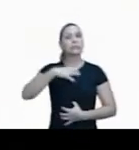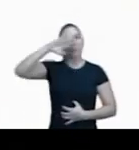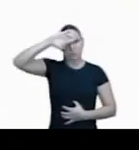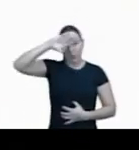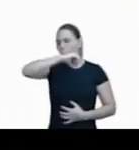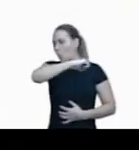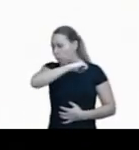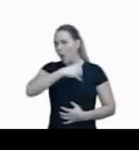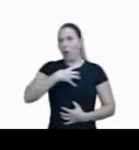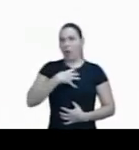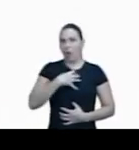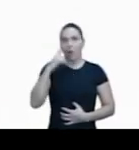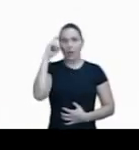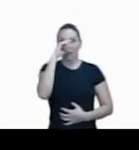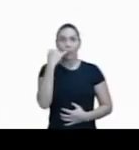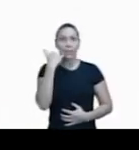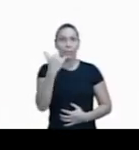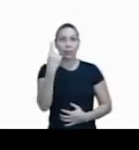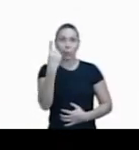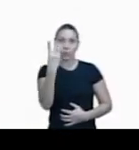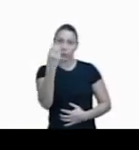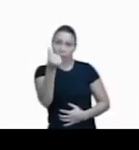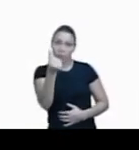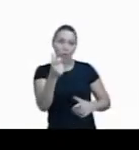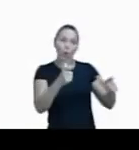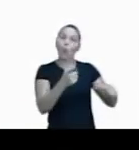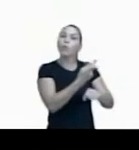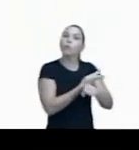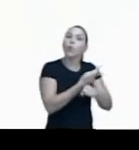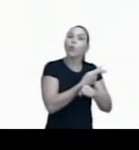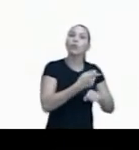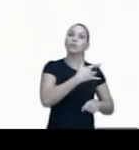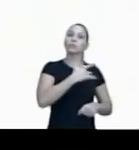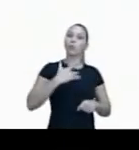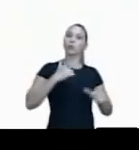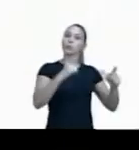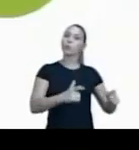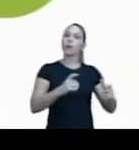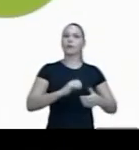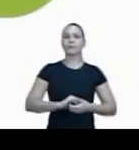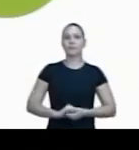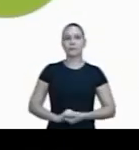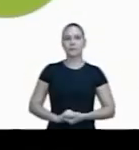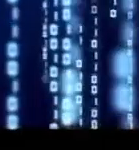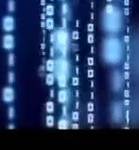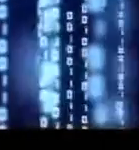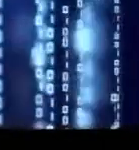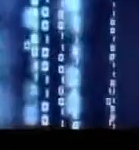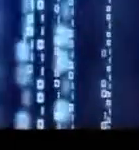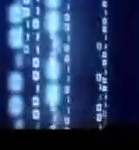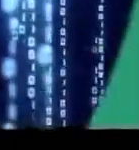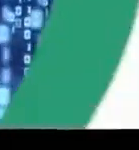ou dificuldade para respirar, ligue para o telefone 136 ou procure um posto de saúde.